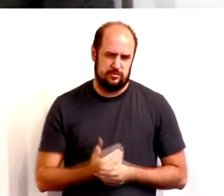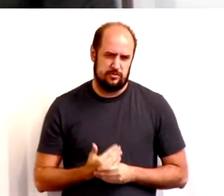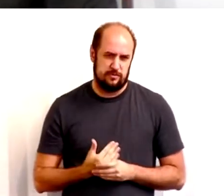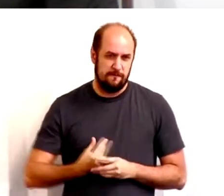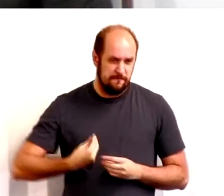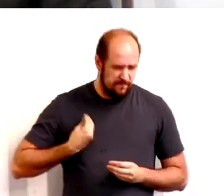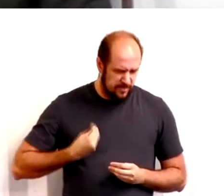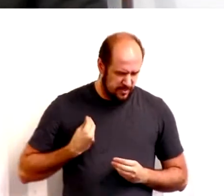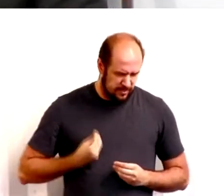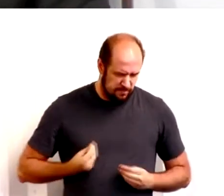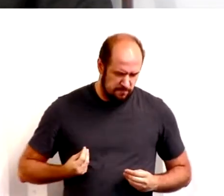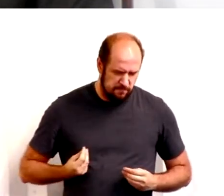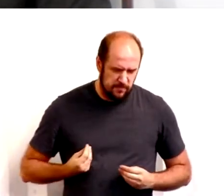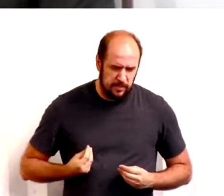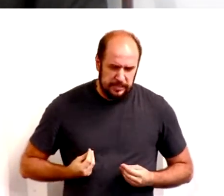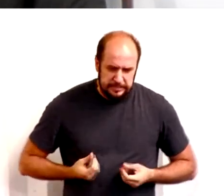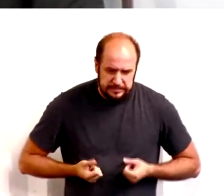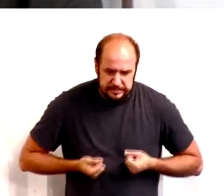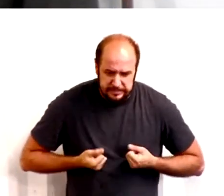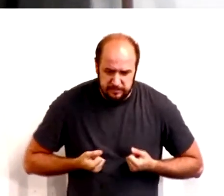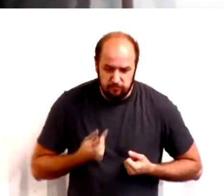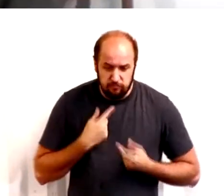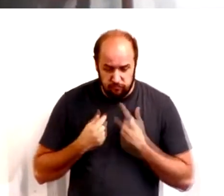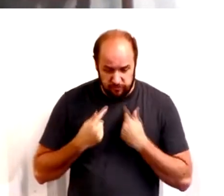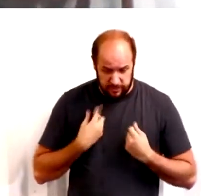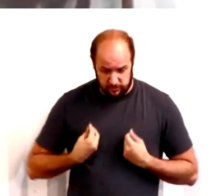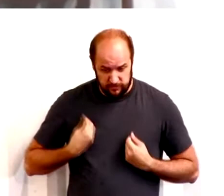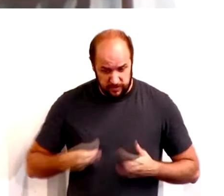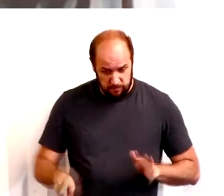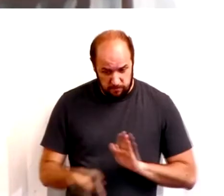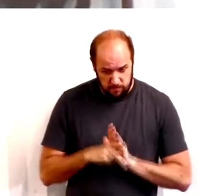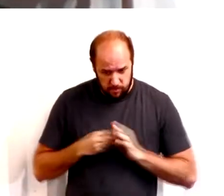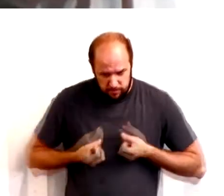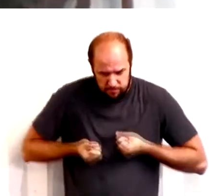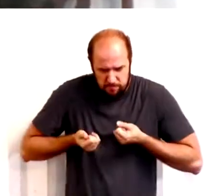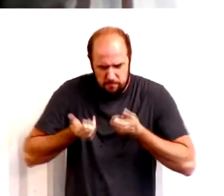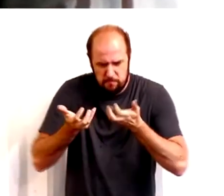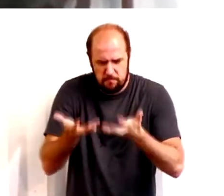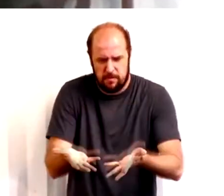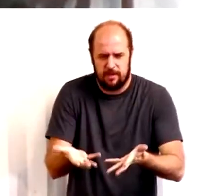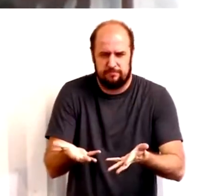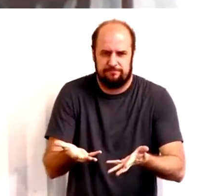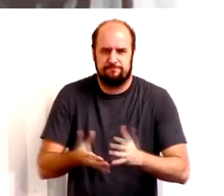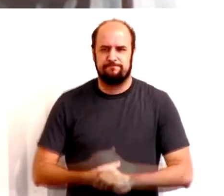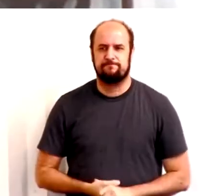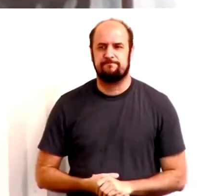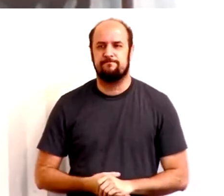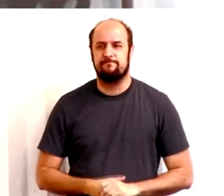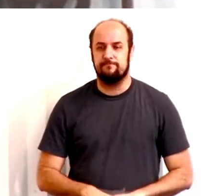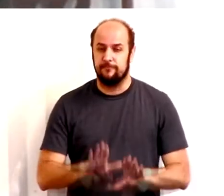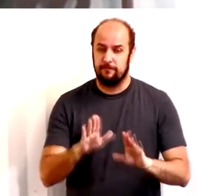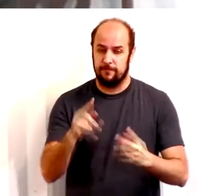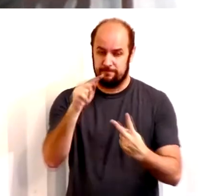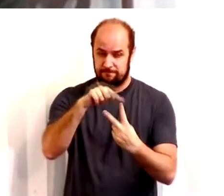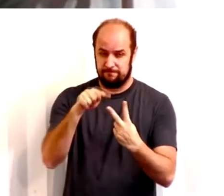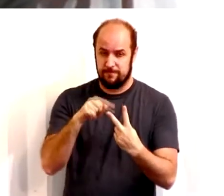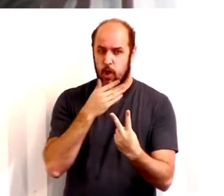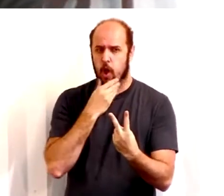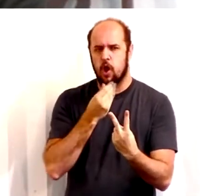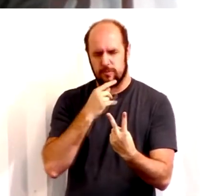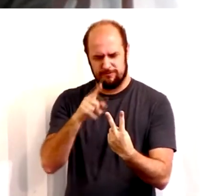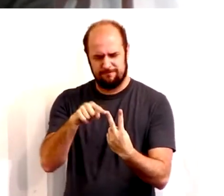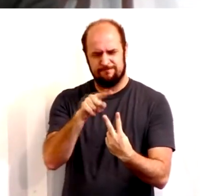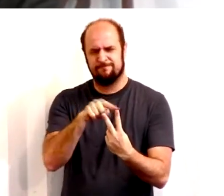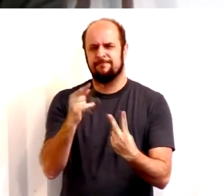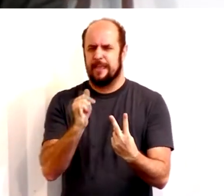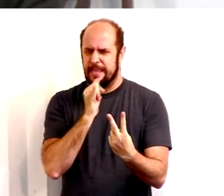própria vida para suprir a vossa carência de socorro para comigo. Queridos, nós estamos vendo aqui dois grandes modelos.